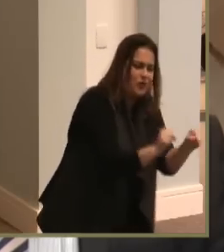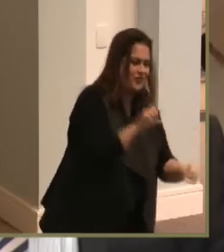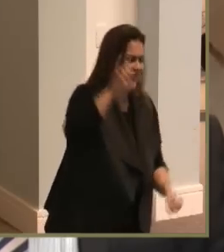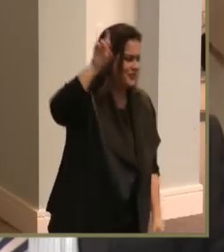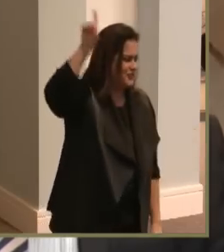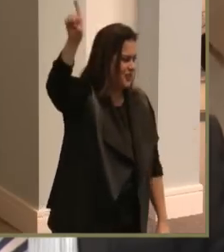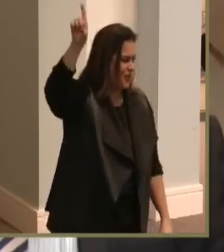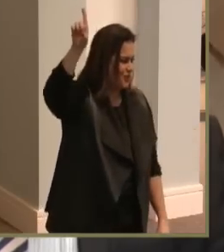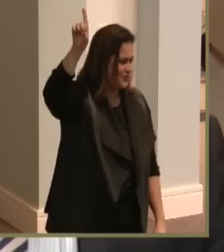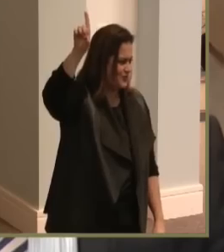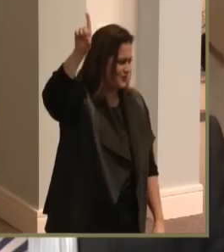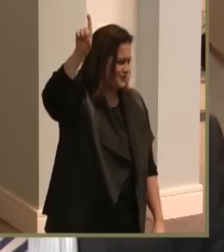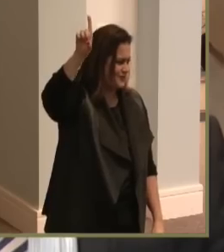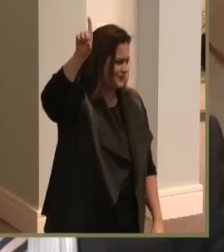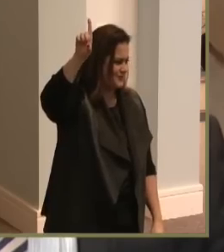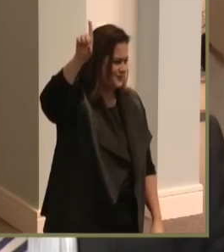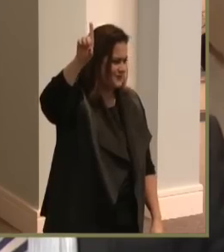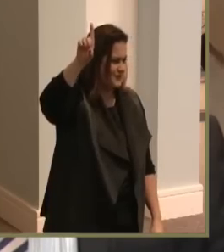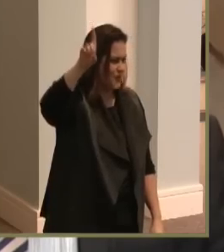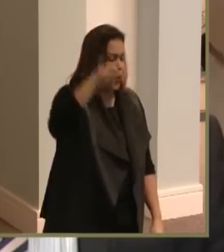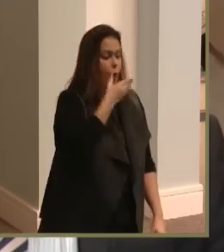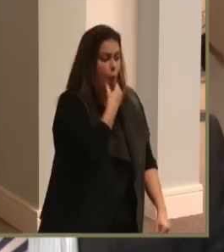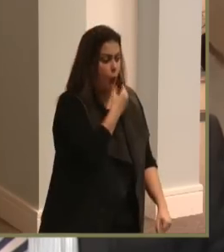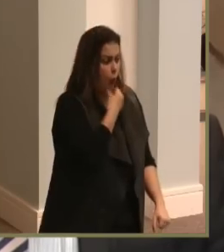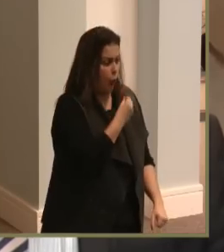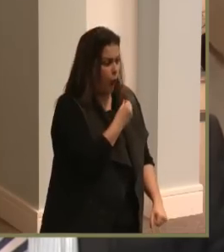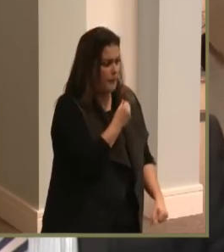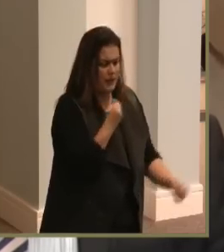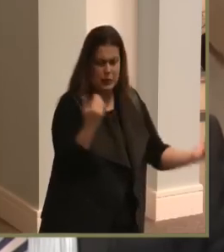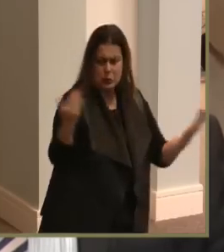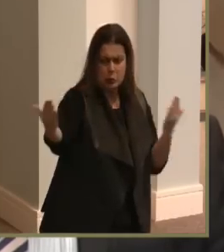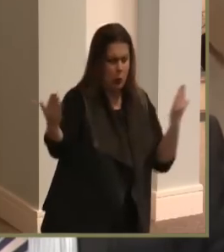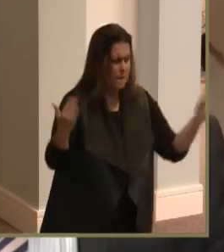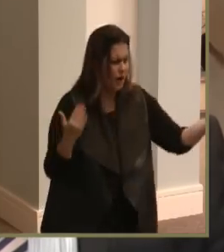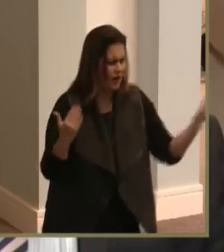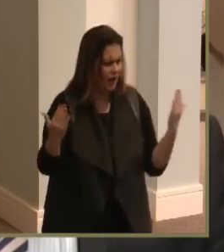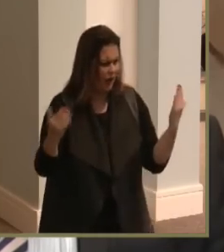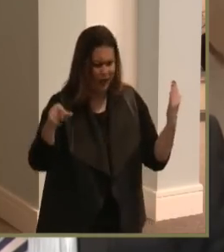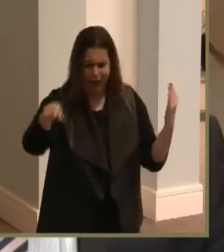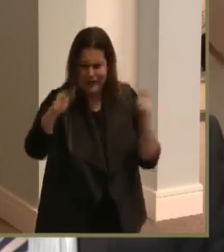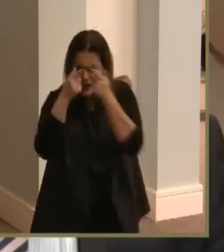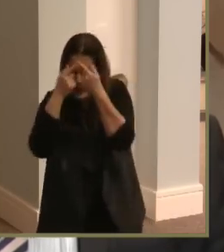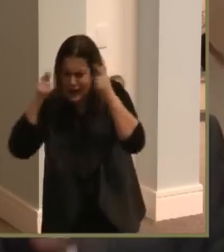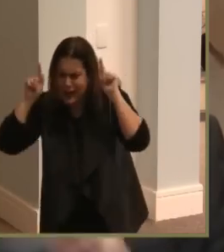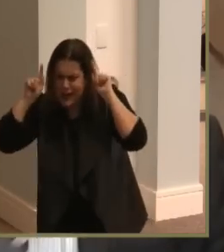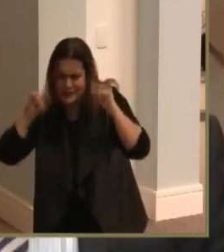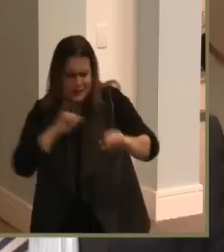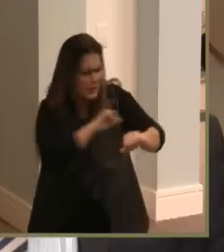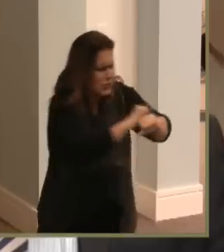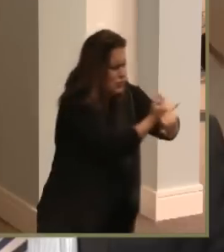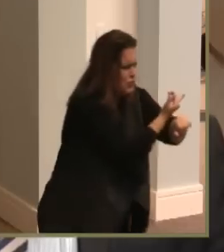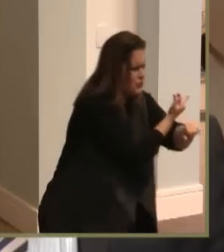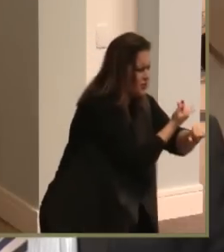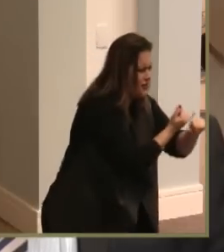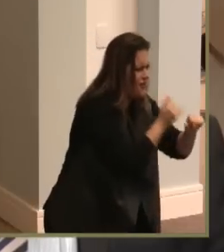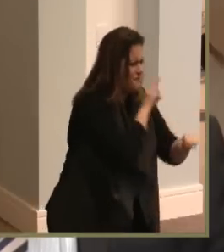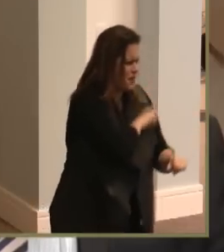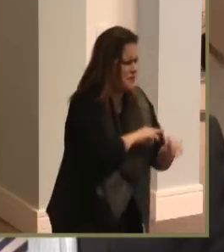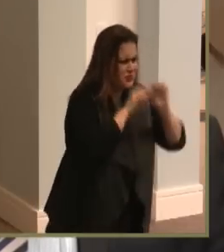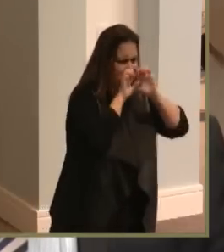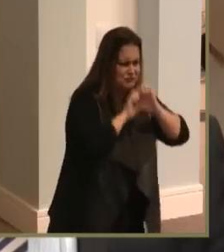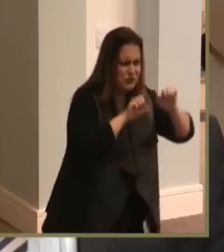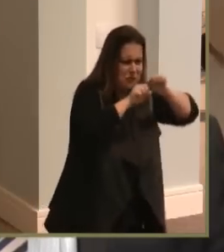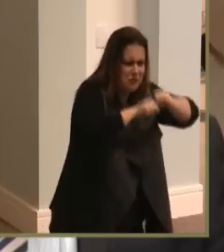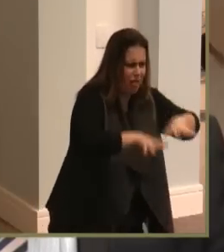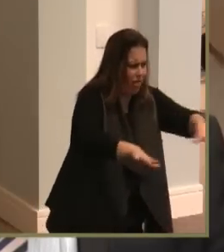Tertuliano, já no primeiro século, ele já refletia Atenas ou Jerusalém, qual a importância de Jerusalém para a obra missionária, o